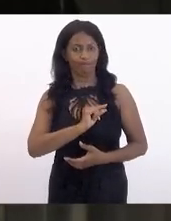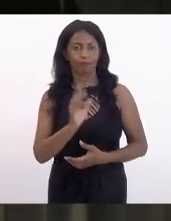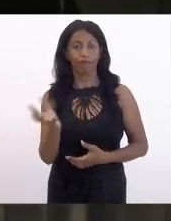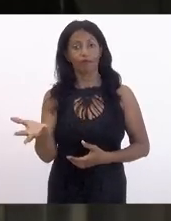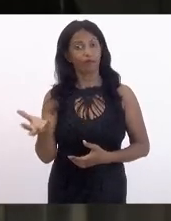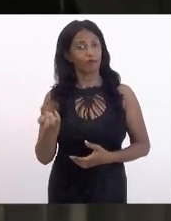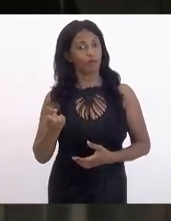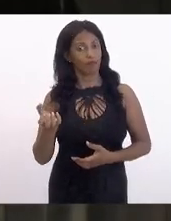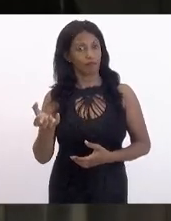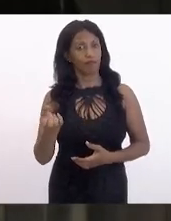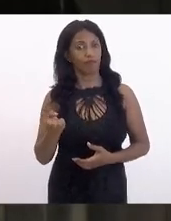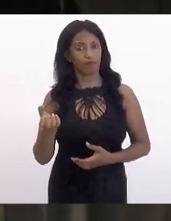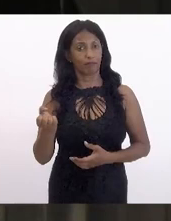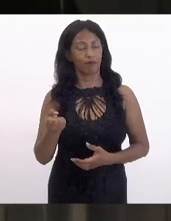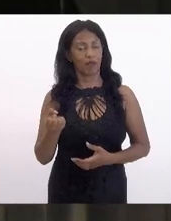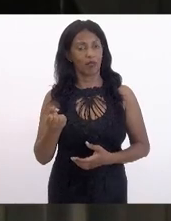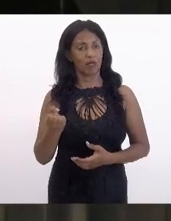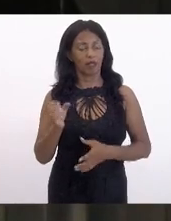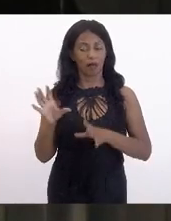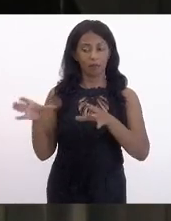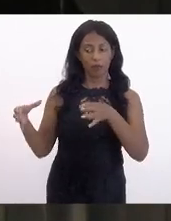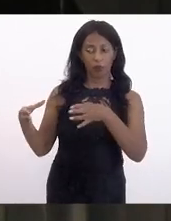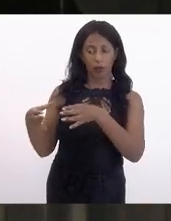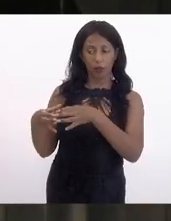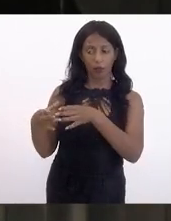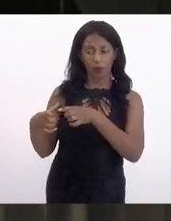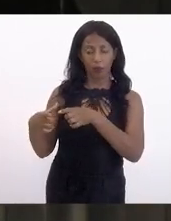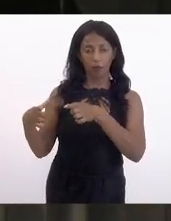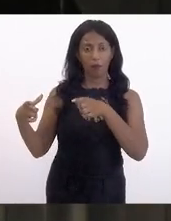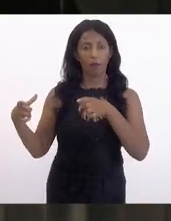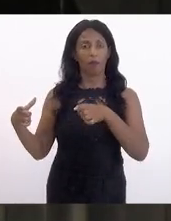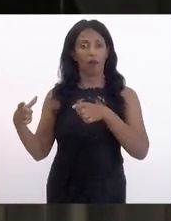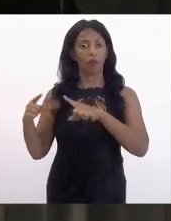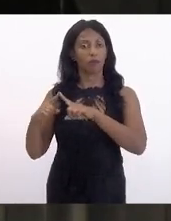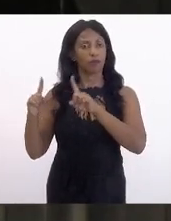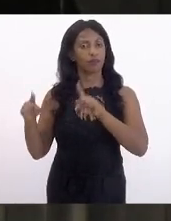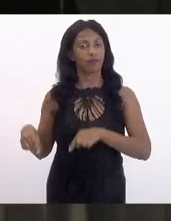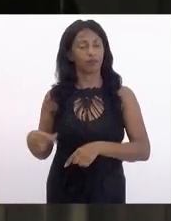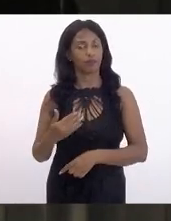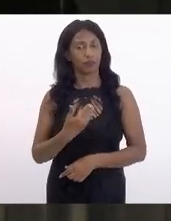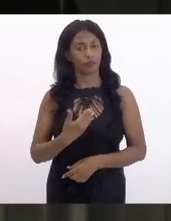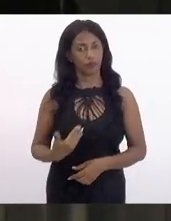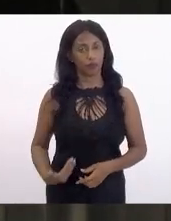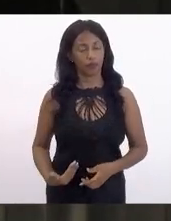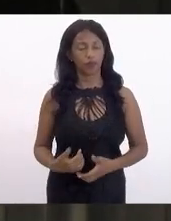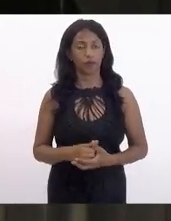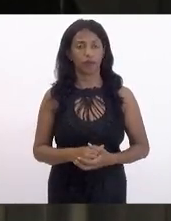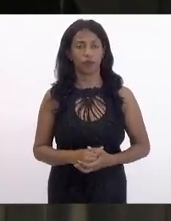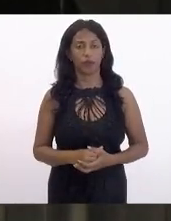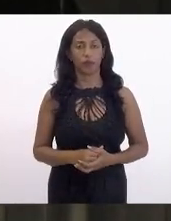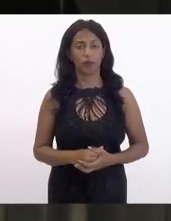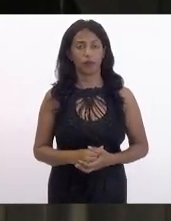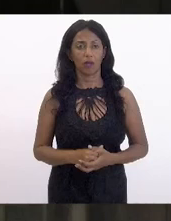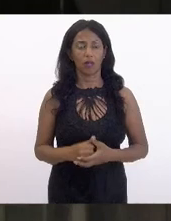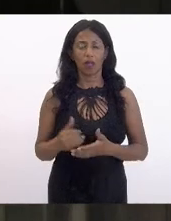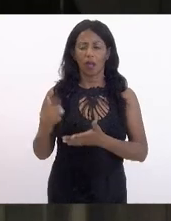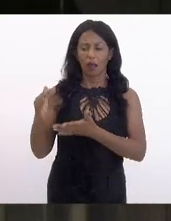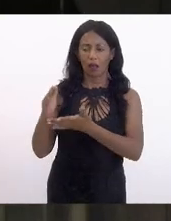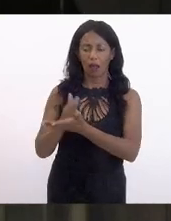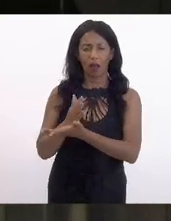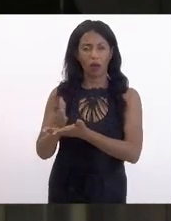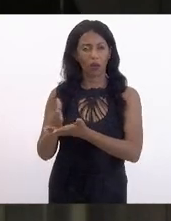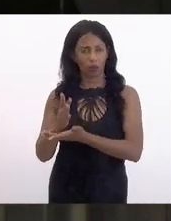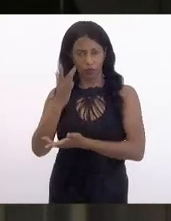recebem a parcela maior do conjunto dos Funcionários Públicos a imensa maioria